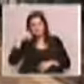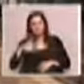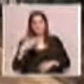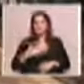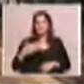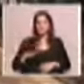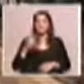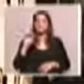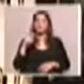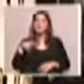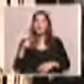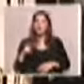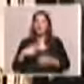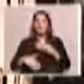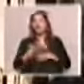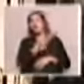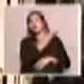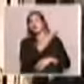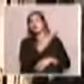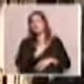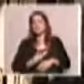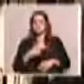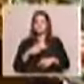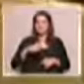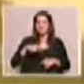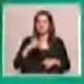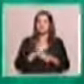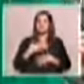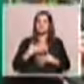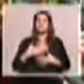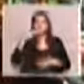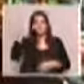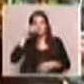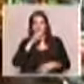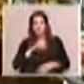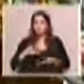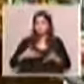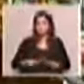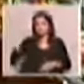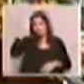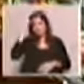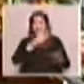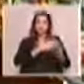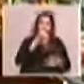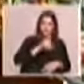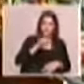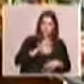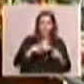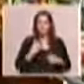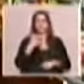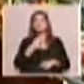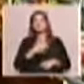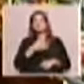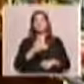Direito, Joana Garcia foi buscar ao passado uma profissão com futuro. Natural do Alentejo, estudou em Lisboa e por lá ficou para